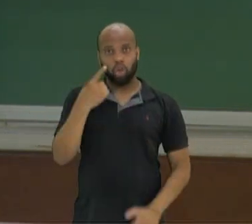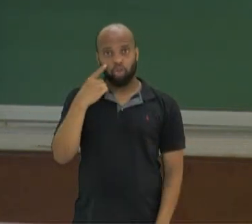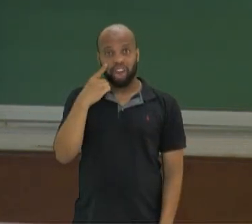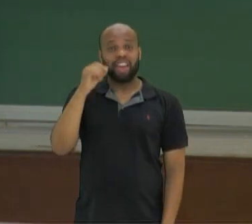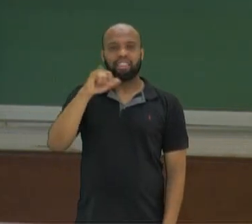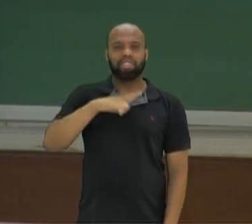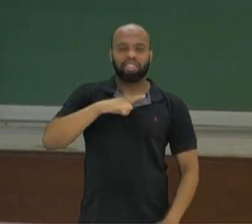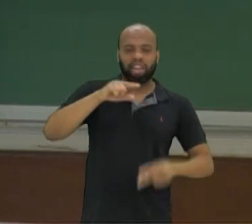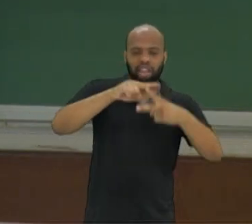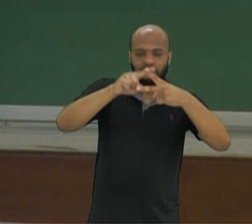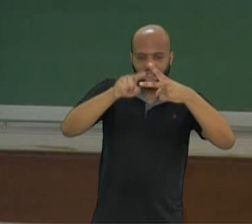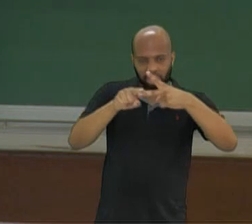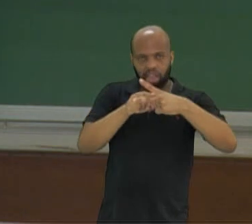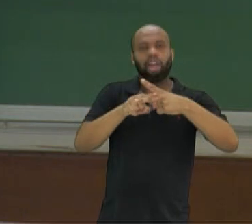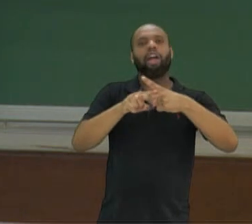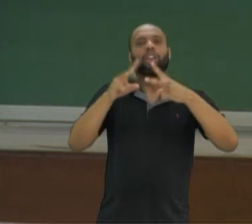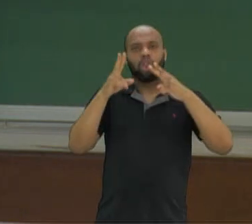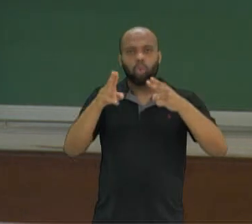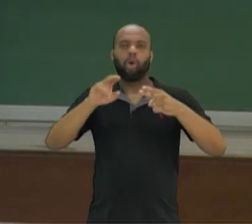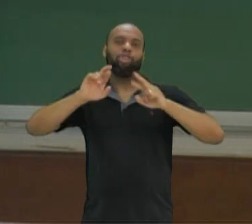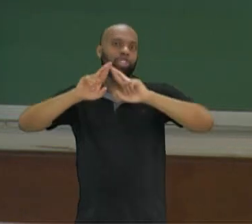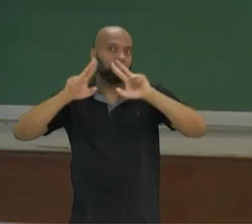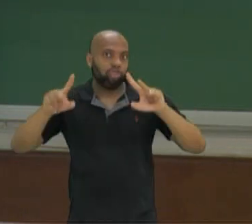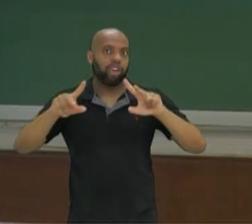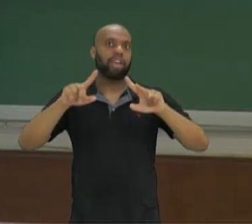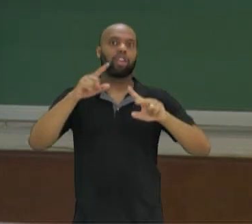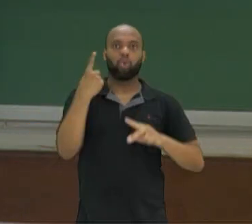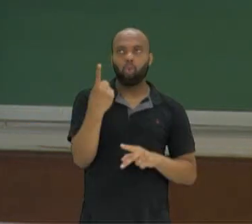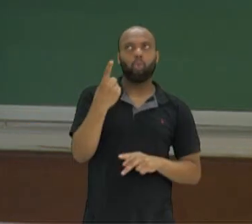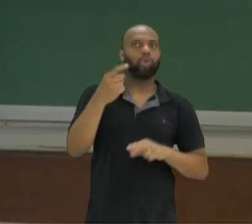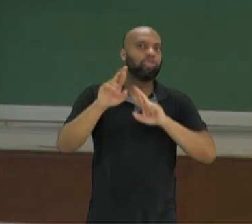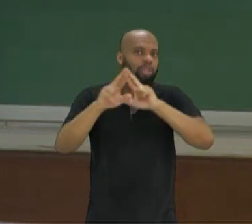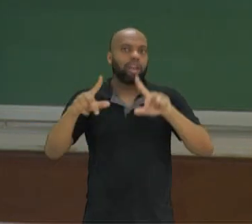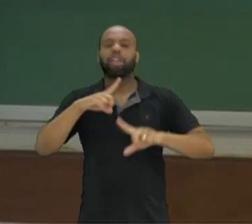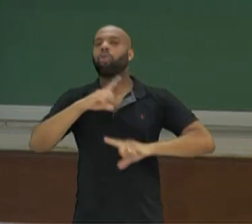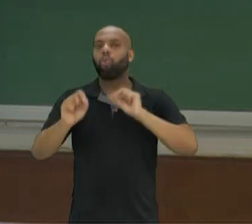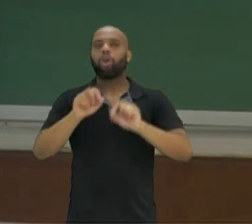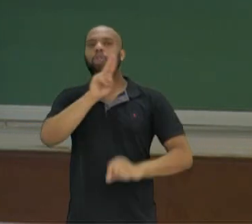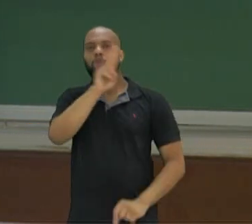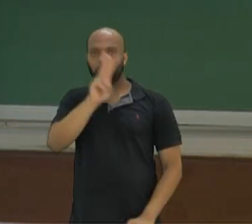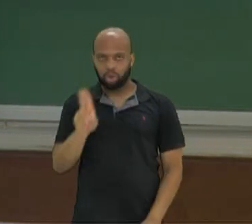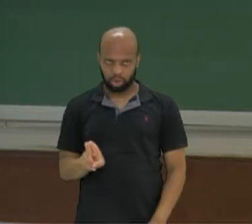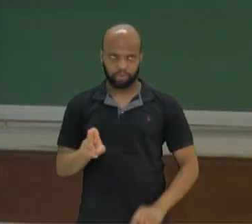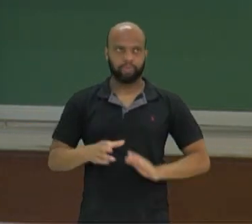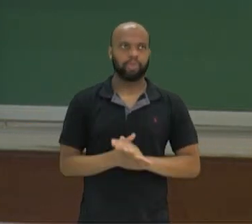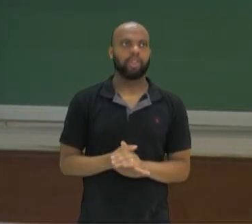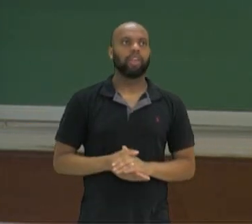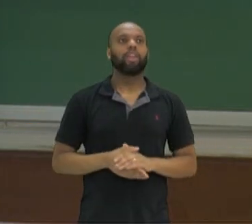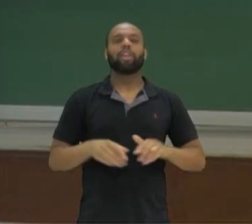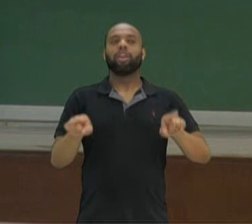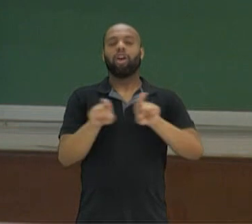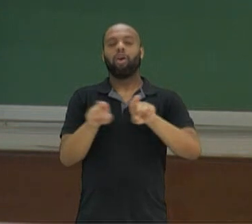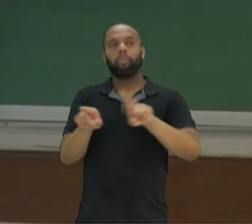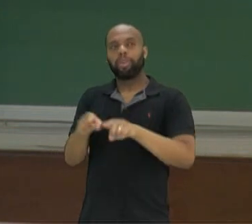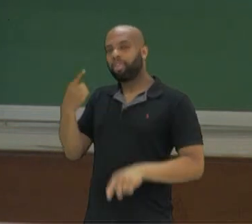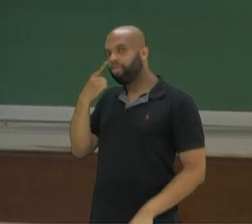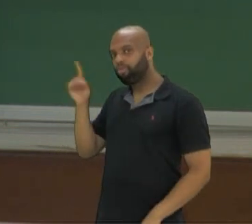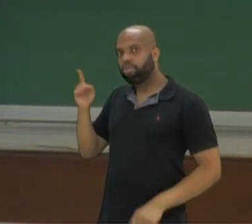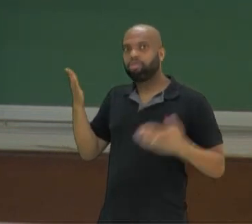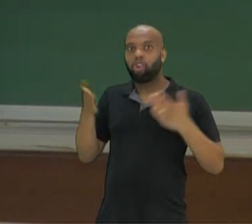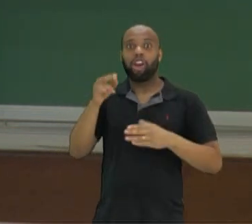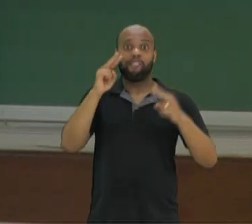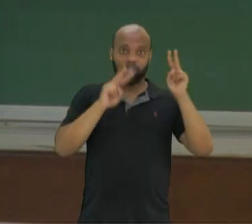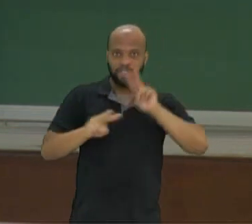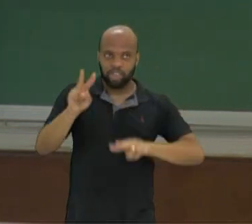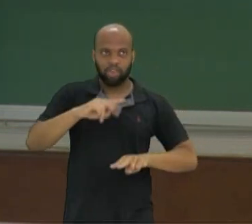lados iguais, ele terá dois ângulos iguais. E quando ele não tem nenhum lado igual, ele não tem nenhum ângulo igual. E a classificação aqui, ó,